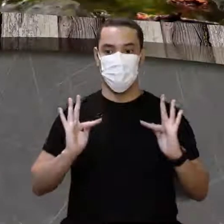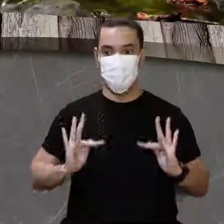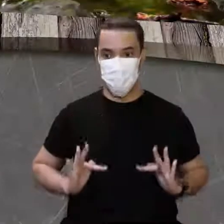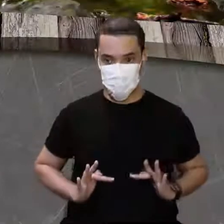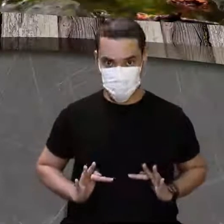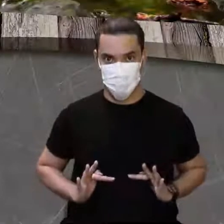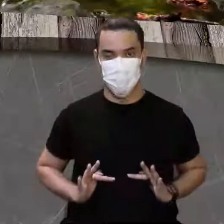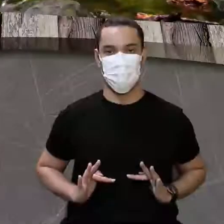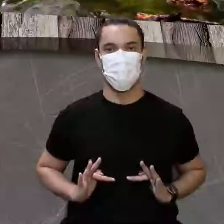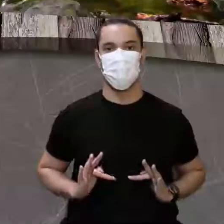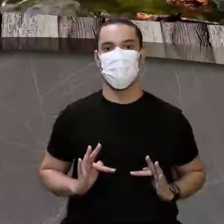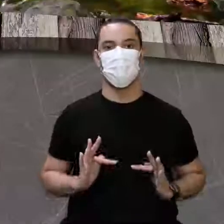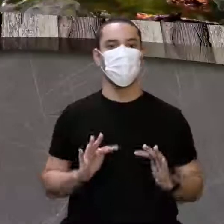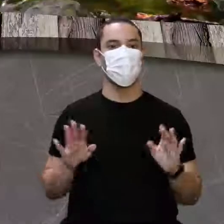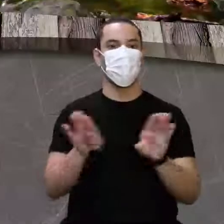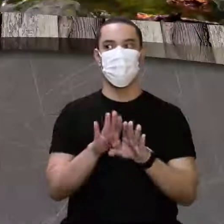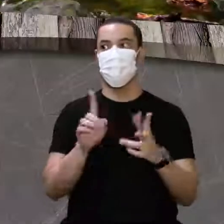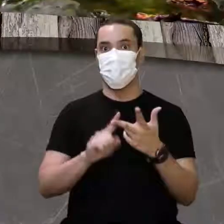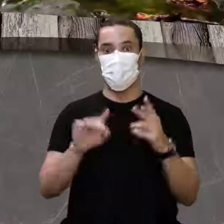fisiológicas, tá?